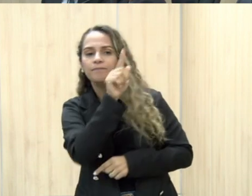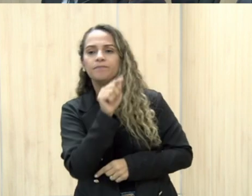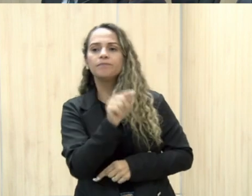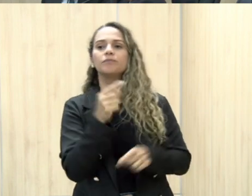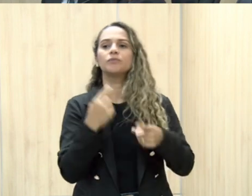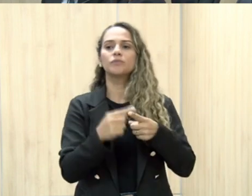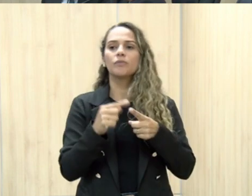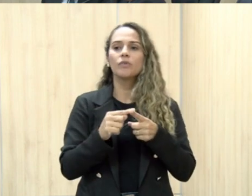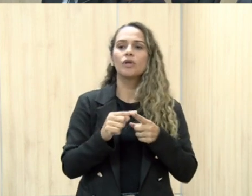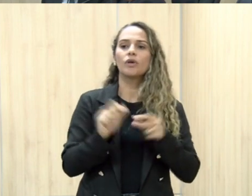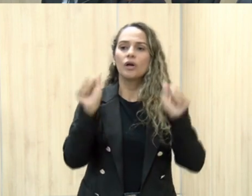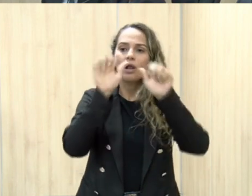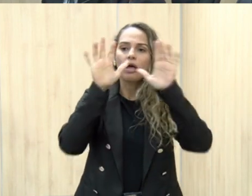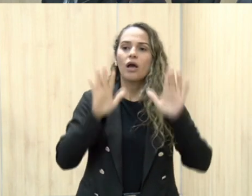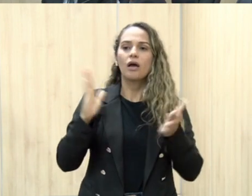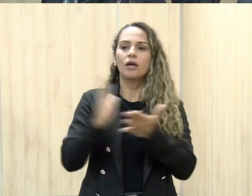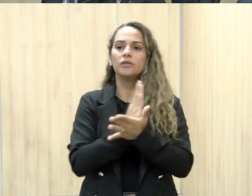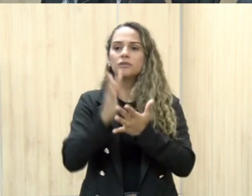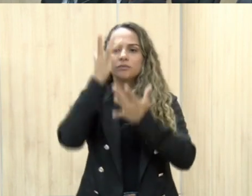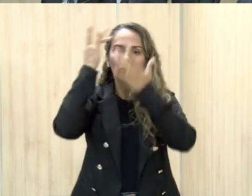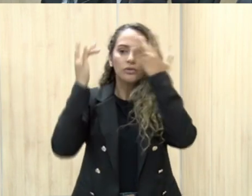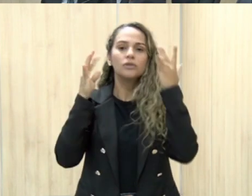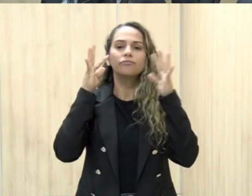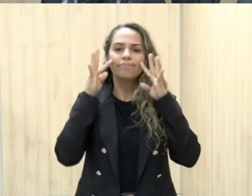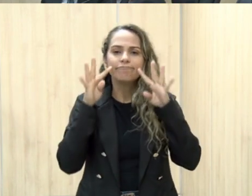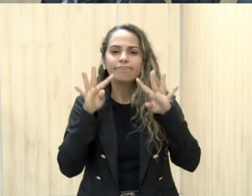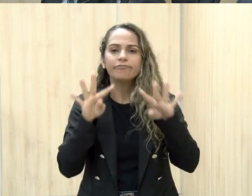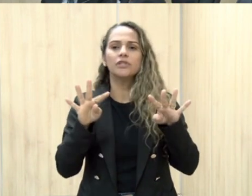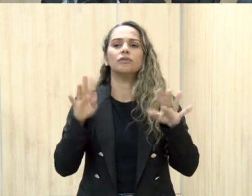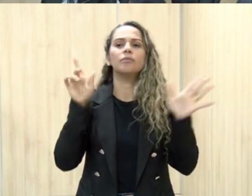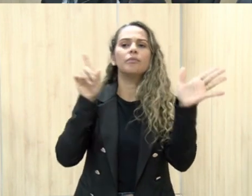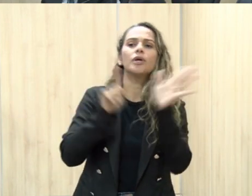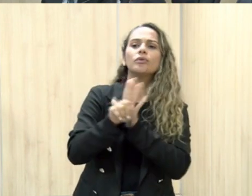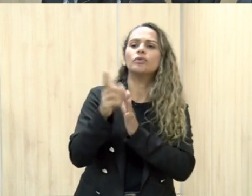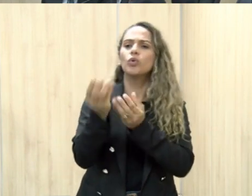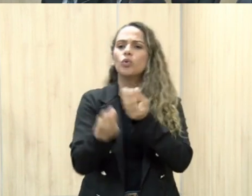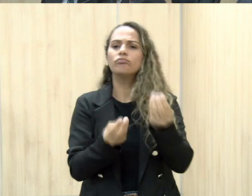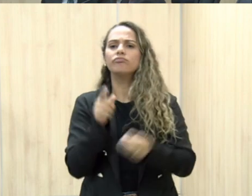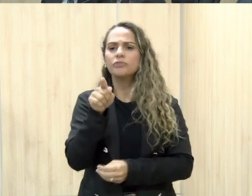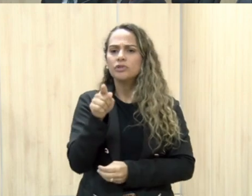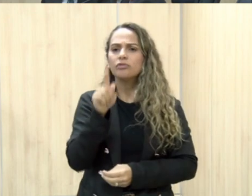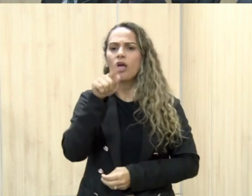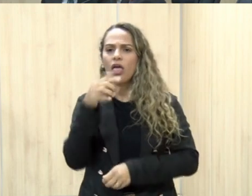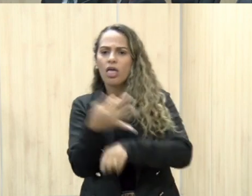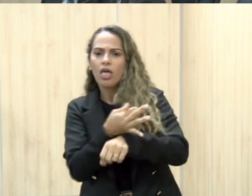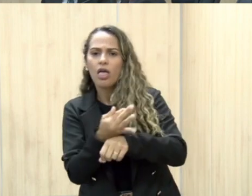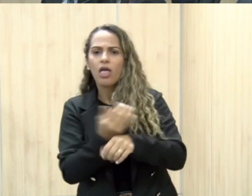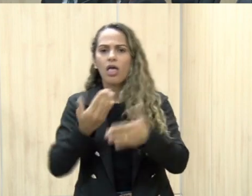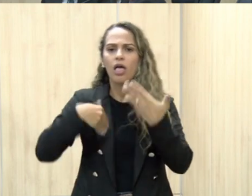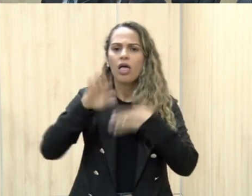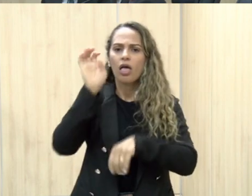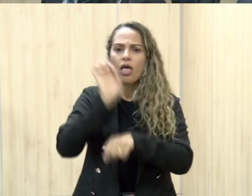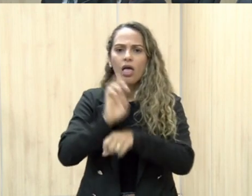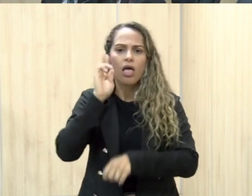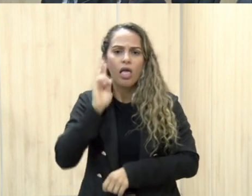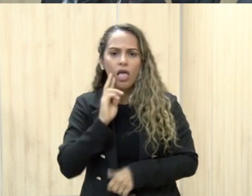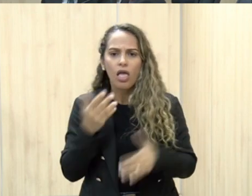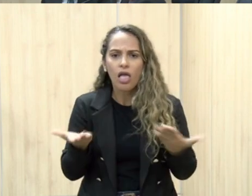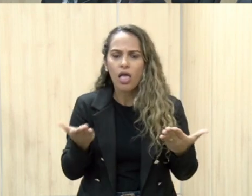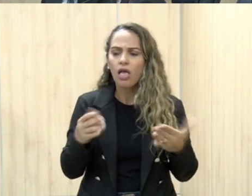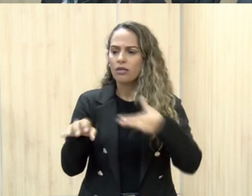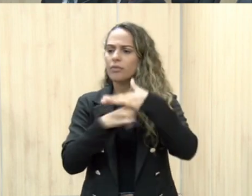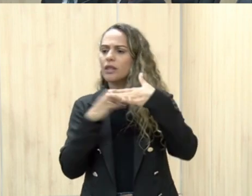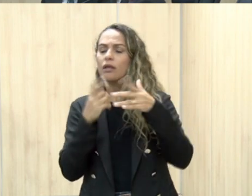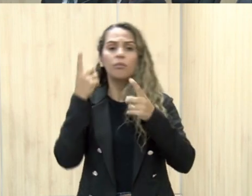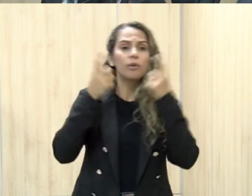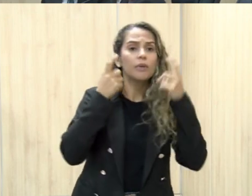porque às vezes o nosso telespectador as pessoas que estão aqui na plateia perguntam Mas isso é um feriado a mais aqui no estado de Rondônia aí os